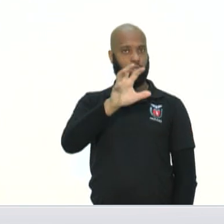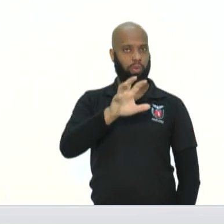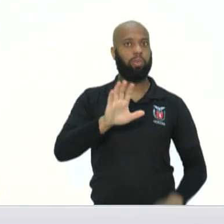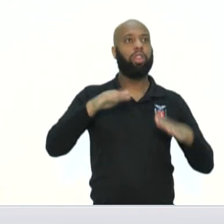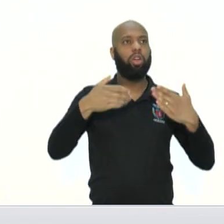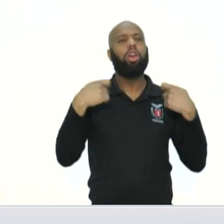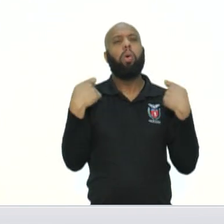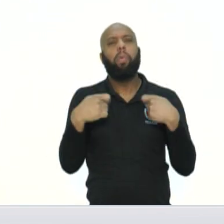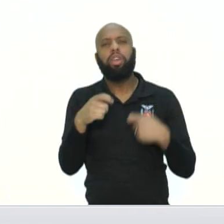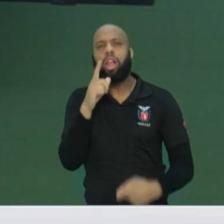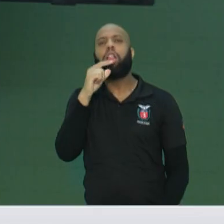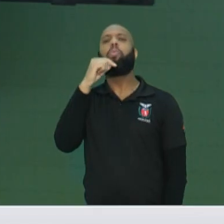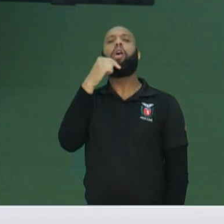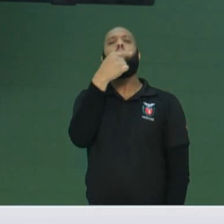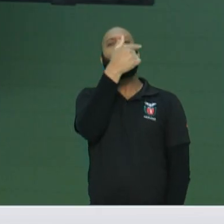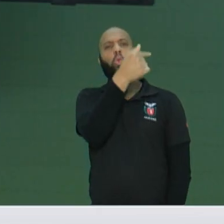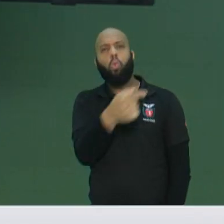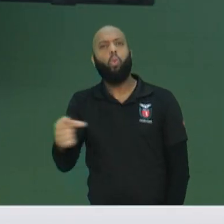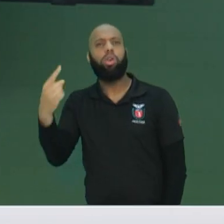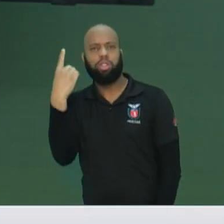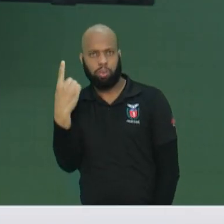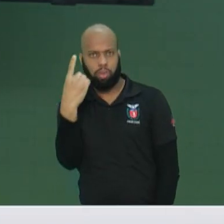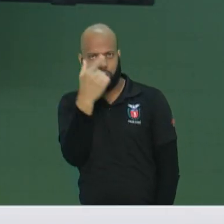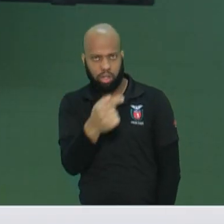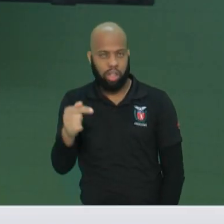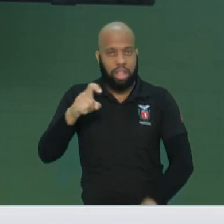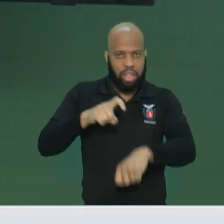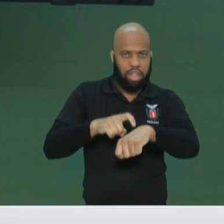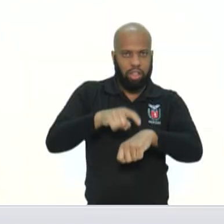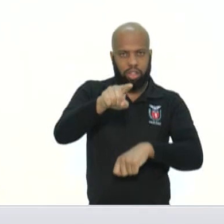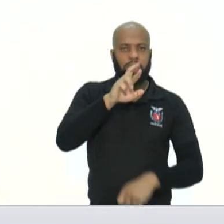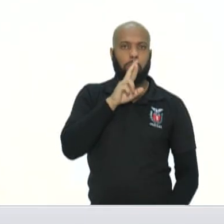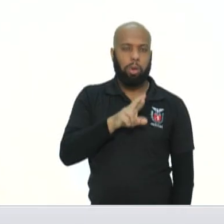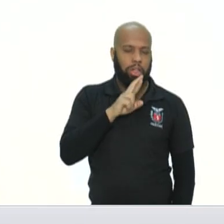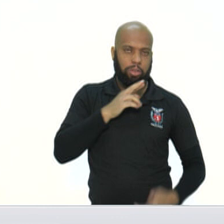quanto ela beberá em uma semana? E agora é tempo para você.